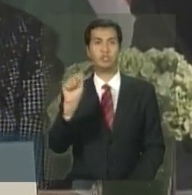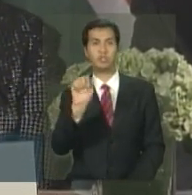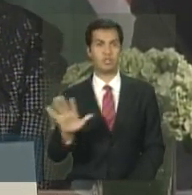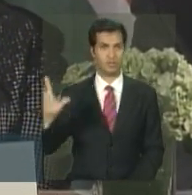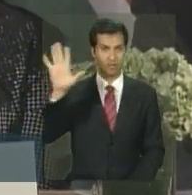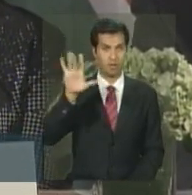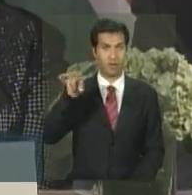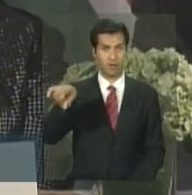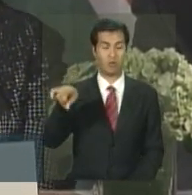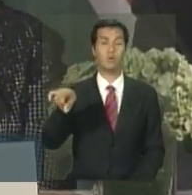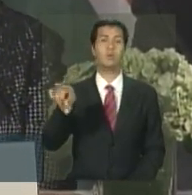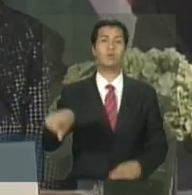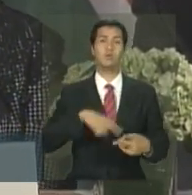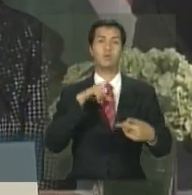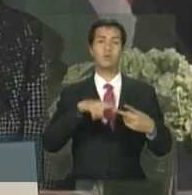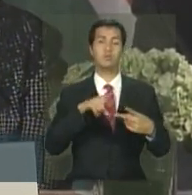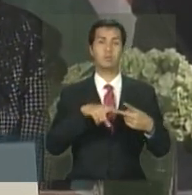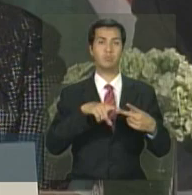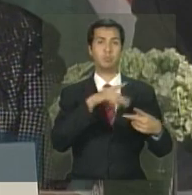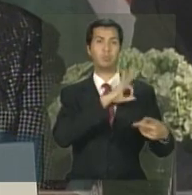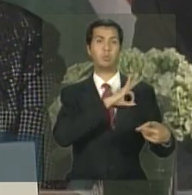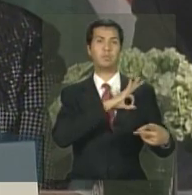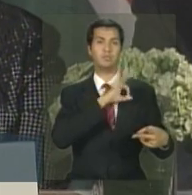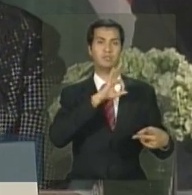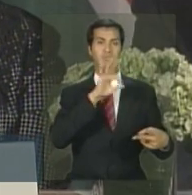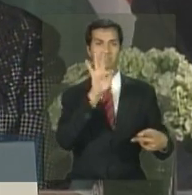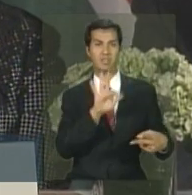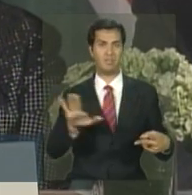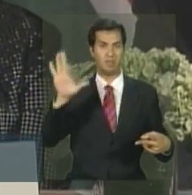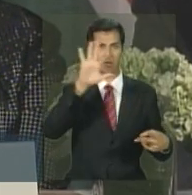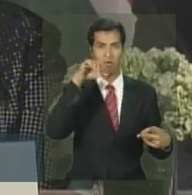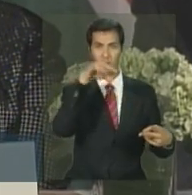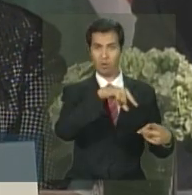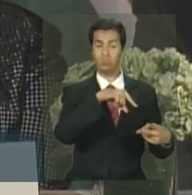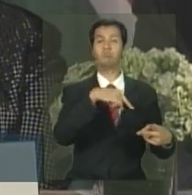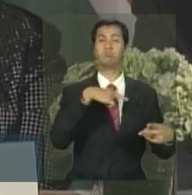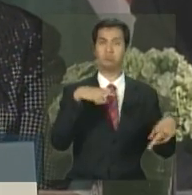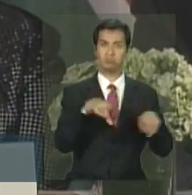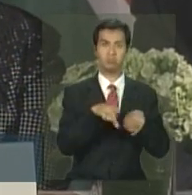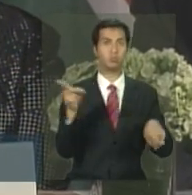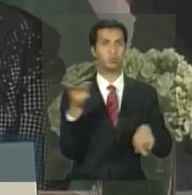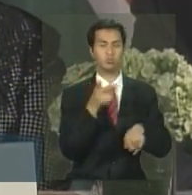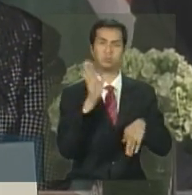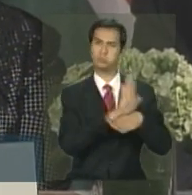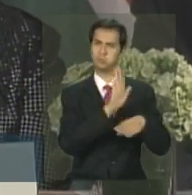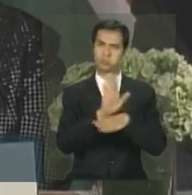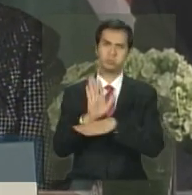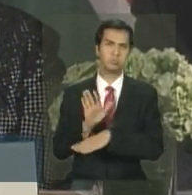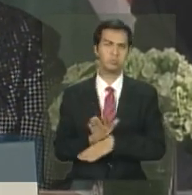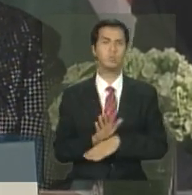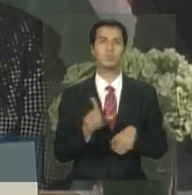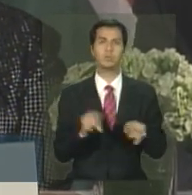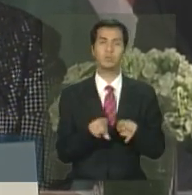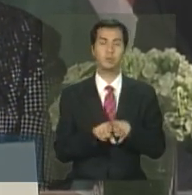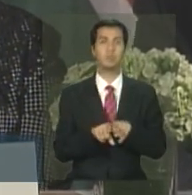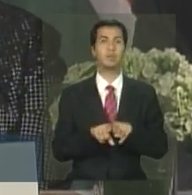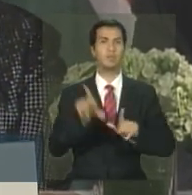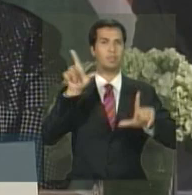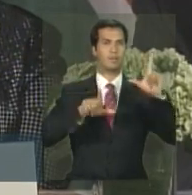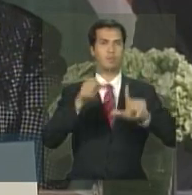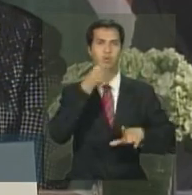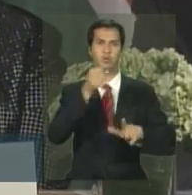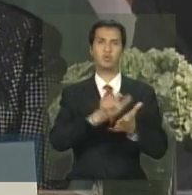da Inteligência da Polícia Federal. Conta-se também com a positiva ação vigilante da imprensa